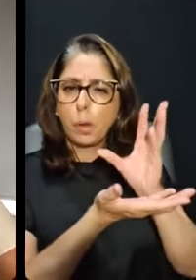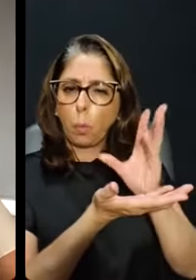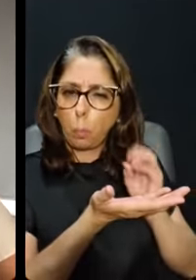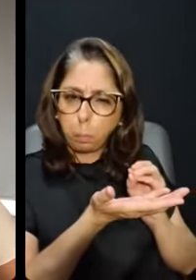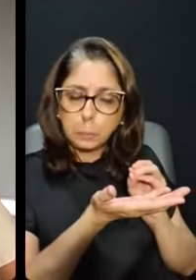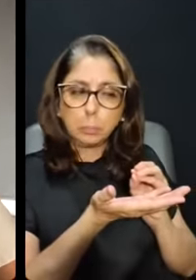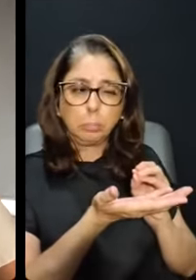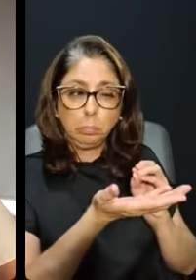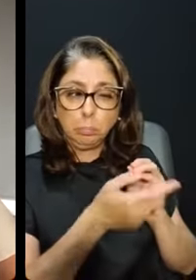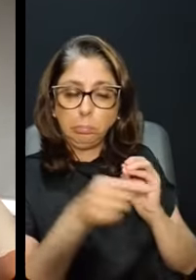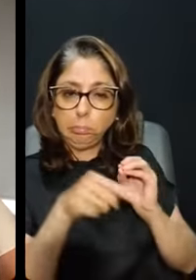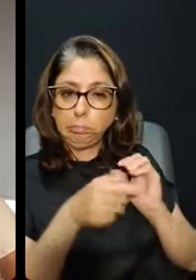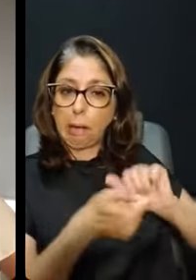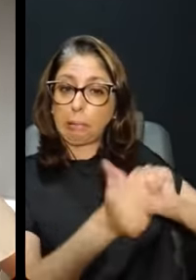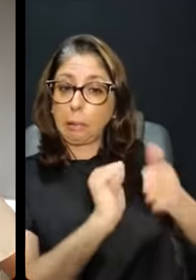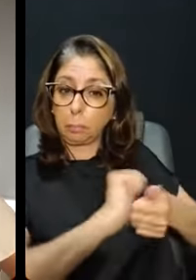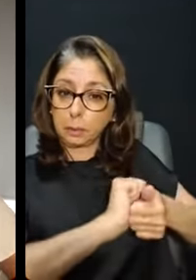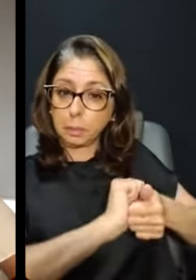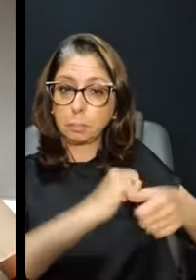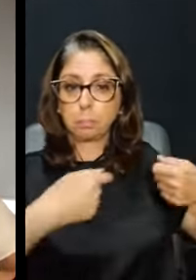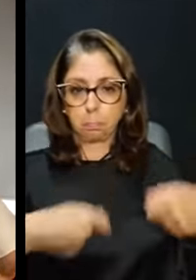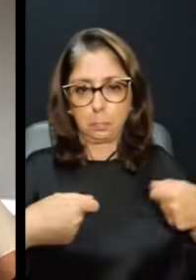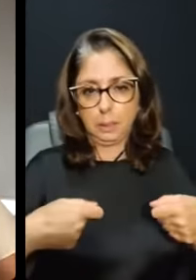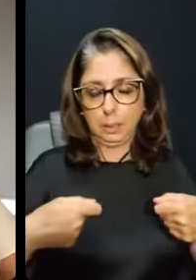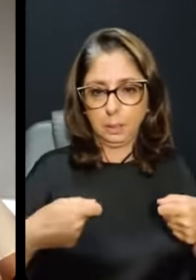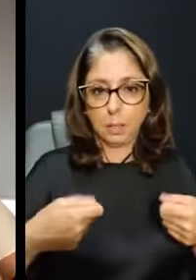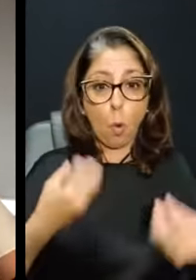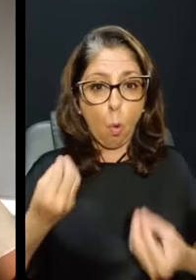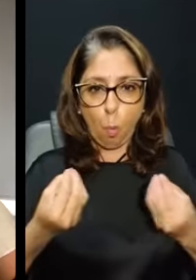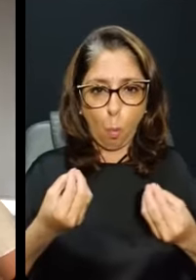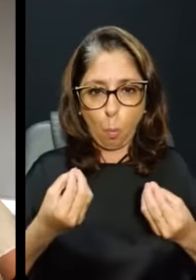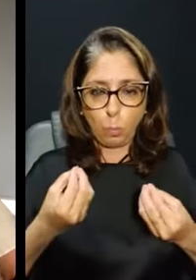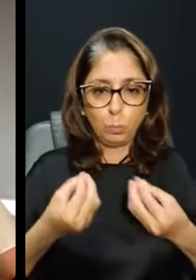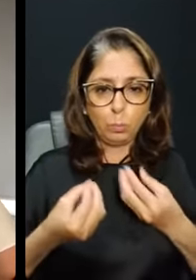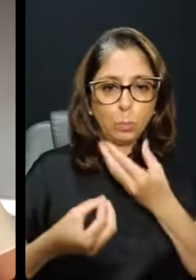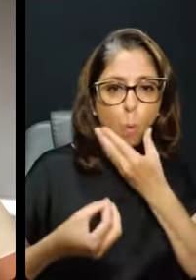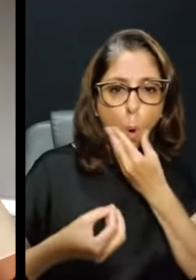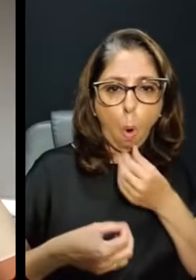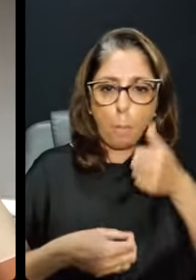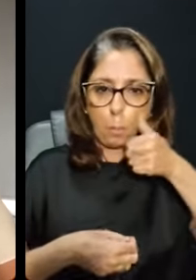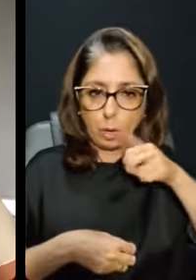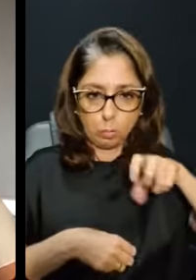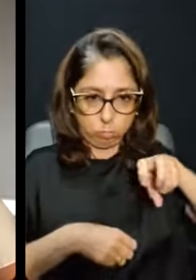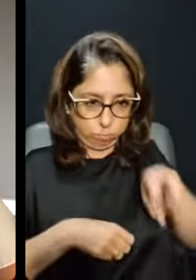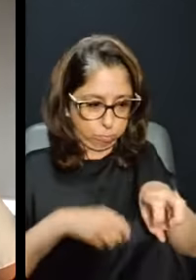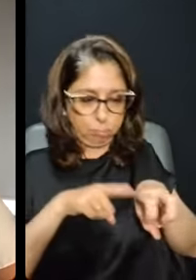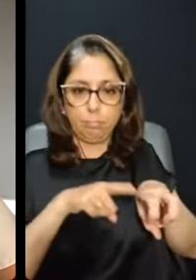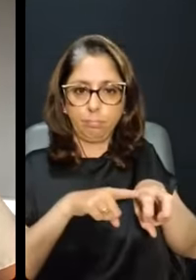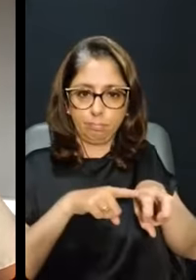de enxergar o campo de jogo, de até onde que a pessoa consegue enxergar, qual é o melhor lugar.